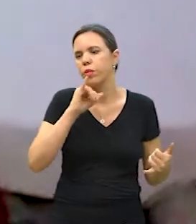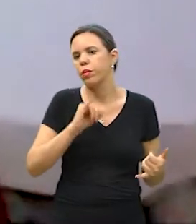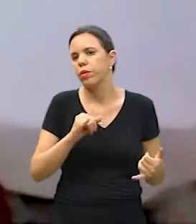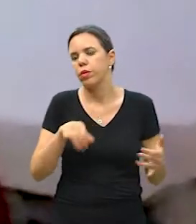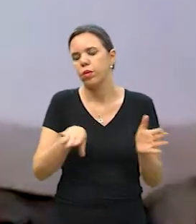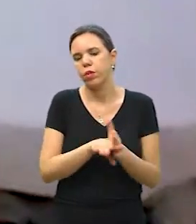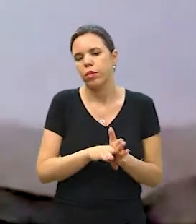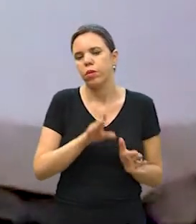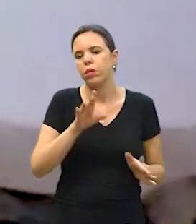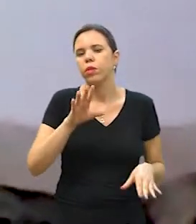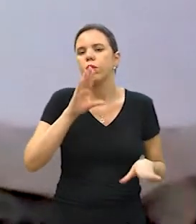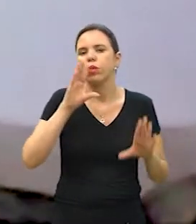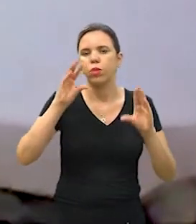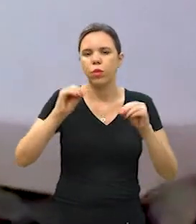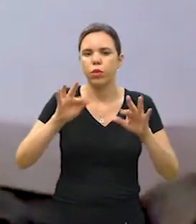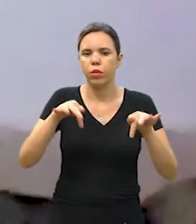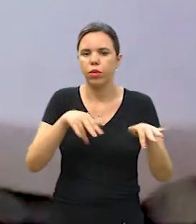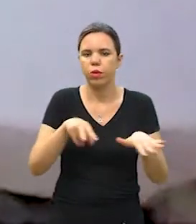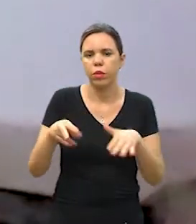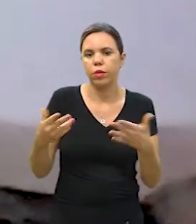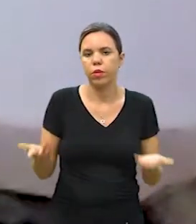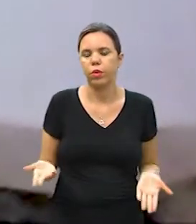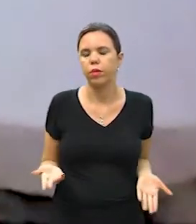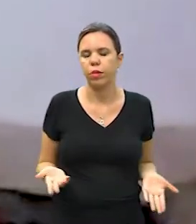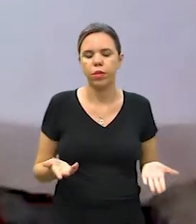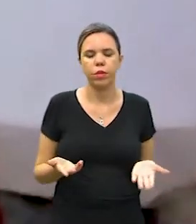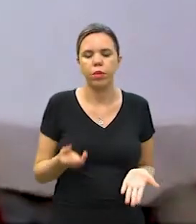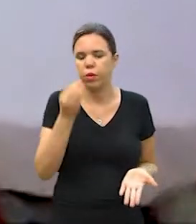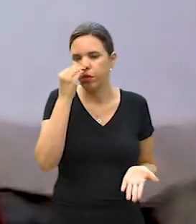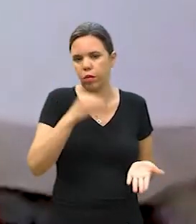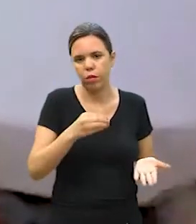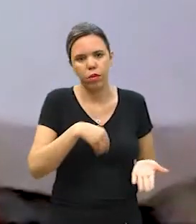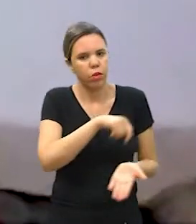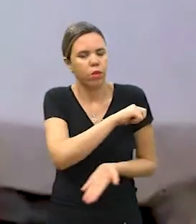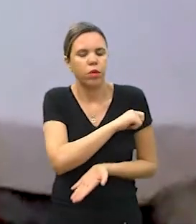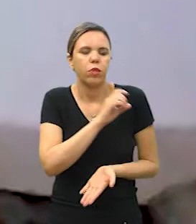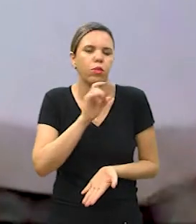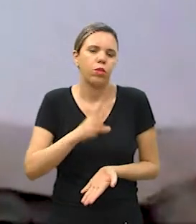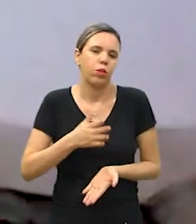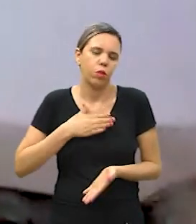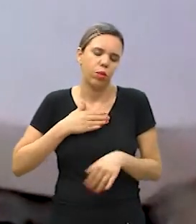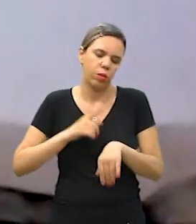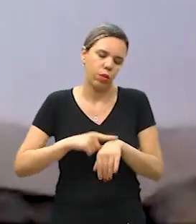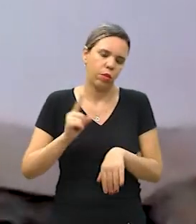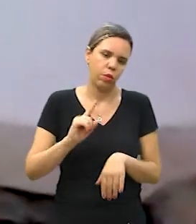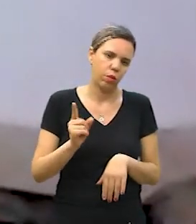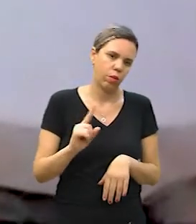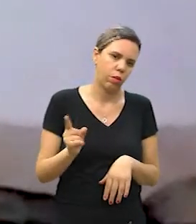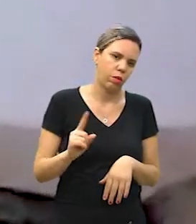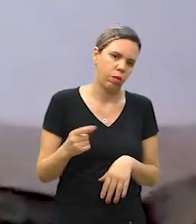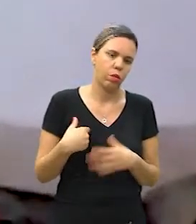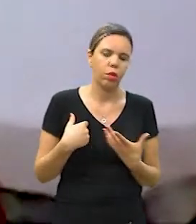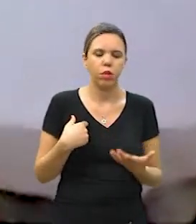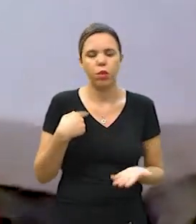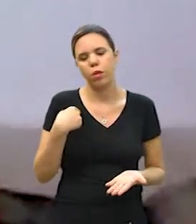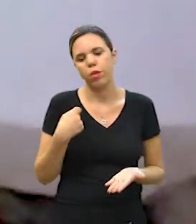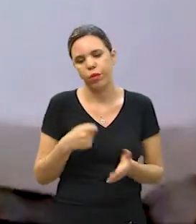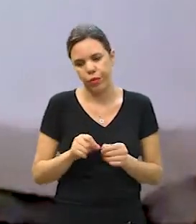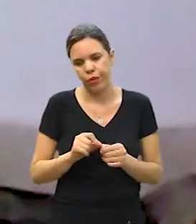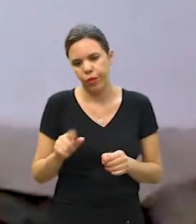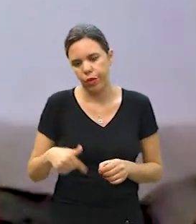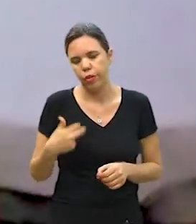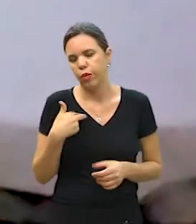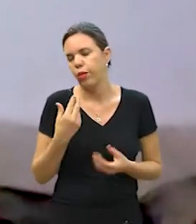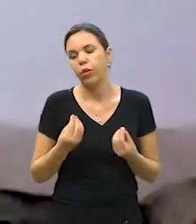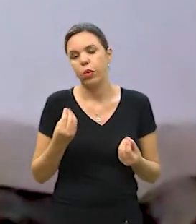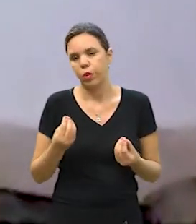mãe, que chega tarde da noite ou final de semana. Não vou deixar de atender, não vou atender só no meu horário, que deveria ter sido